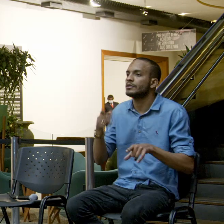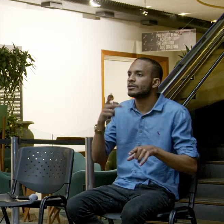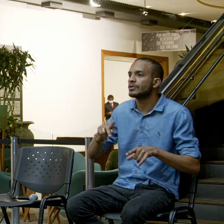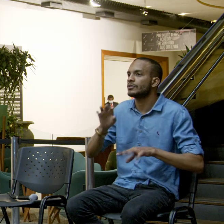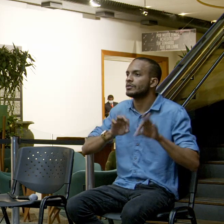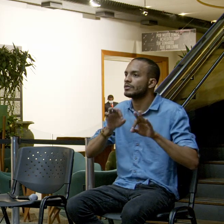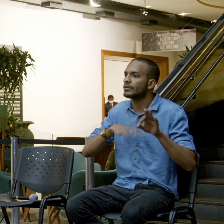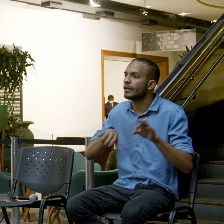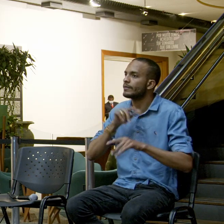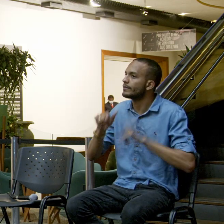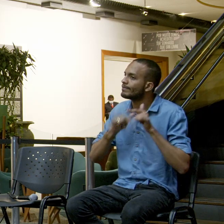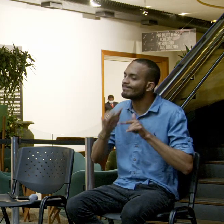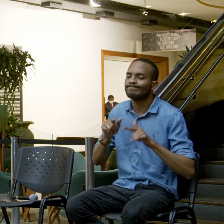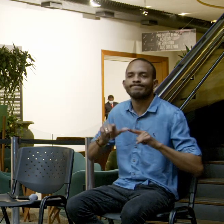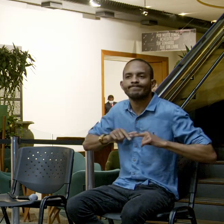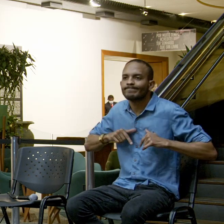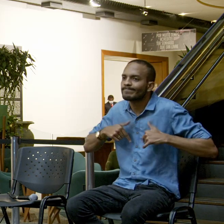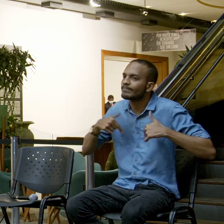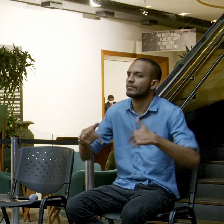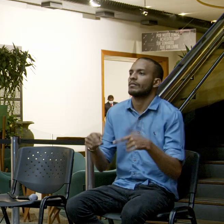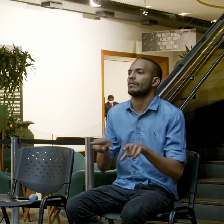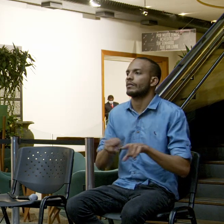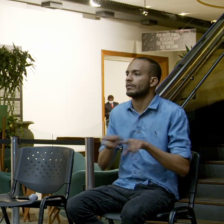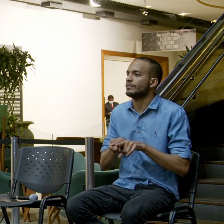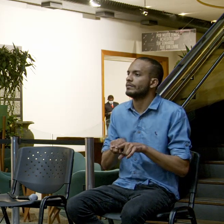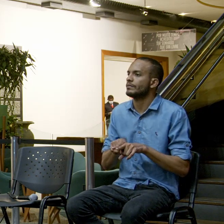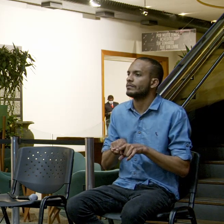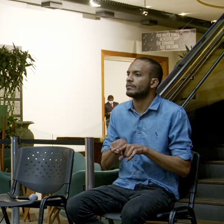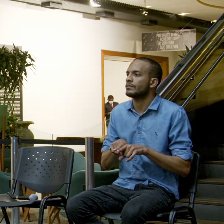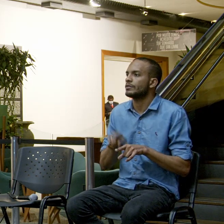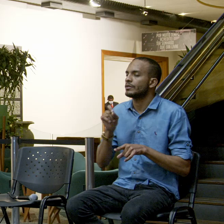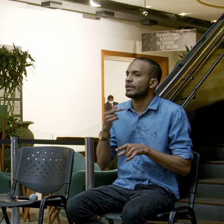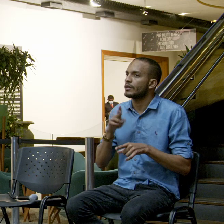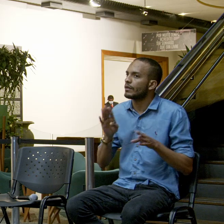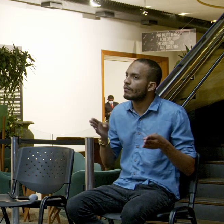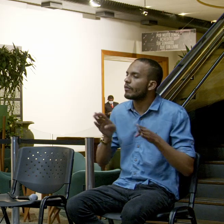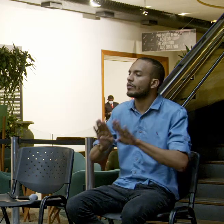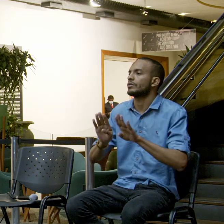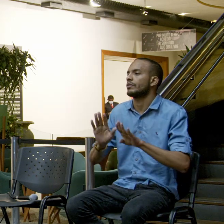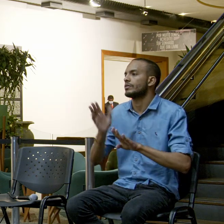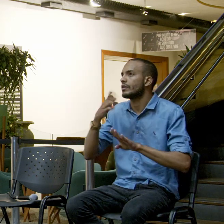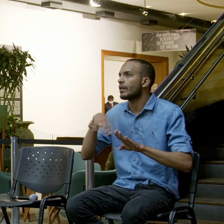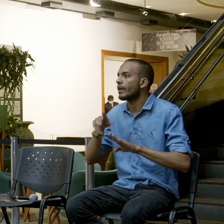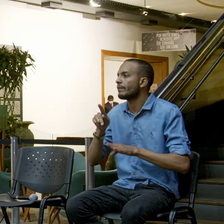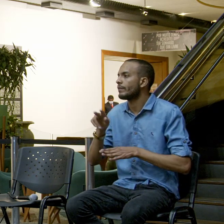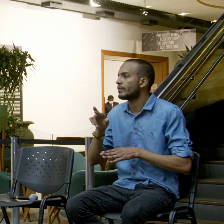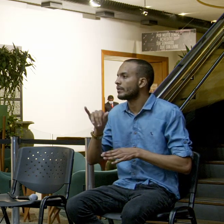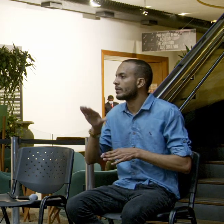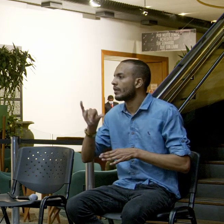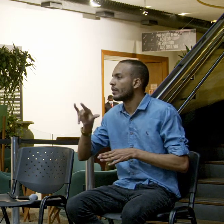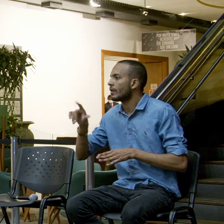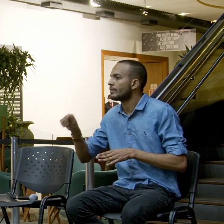que trabalharam incansavelmente para que essa mostra acontecesse. Agradecer a Priscila e a todas